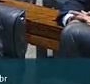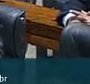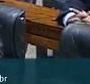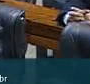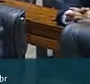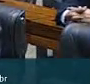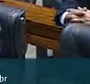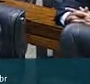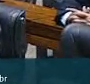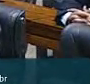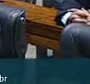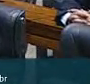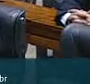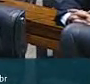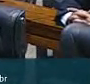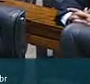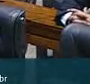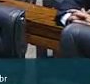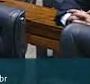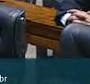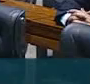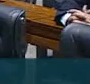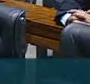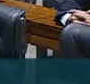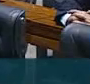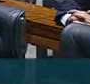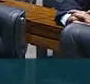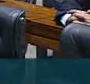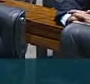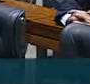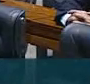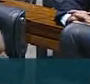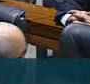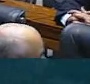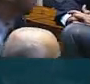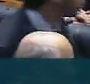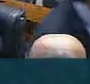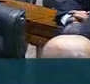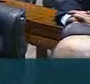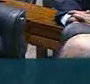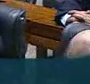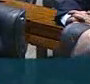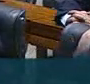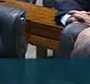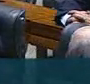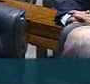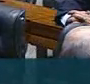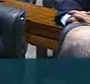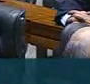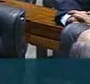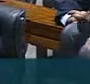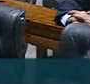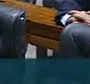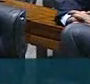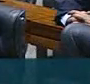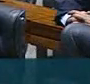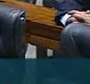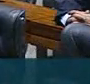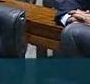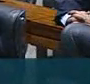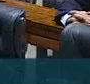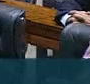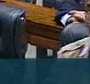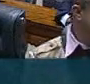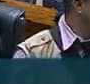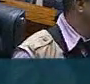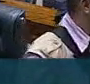Congresso, ela seria às onze, já são onze e trinta, os 30 minutos de tolerância já foram dados, e não há quórum suficiente.